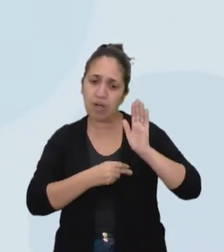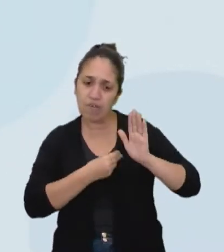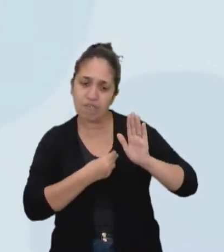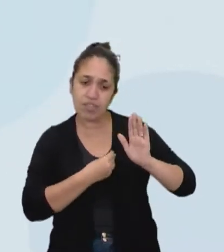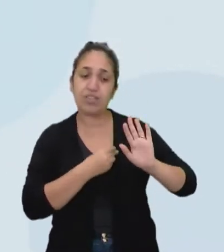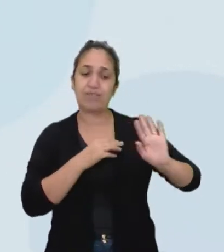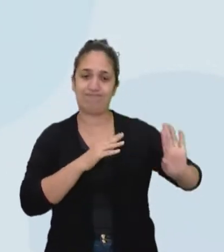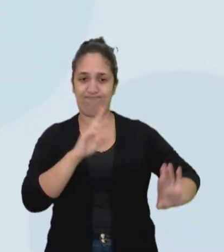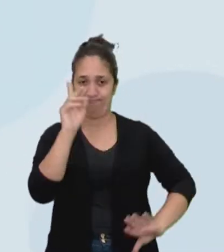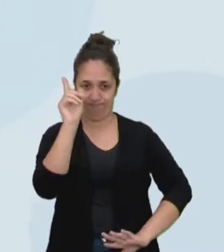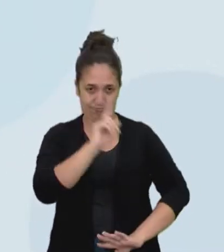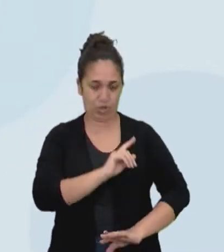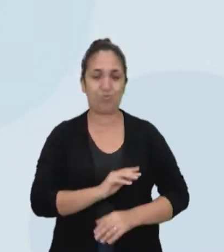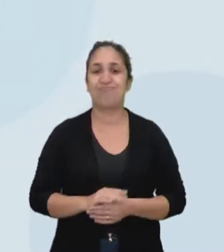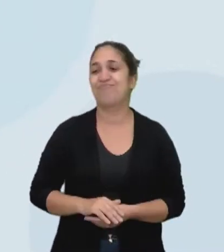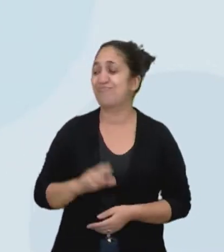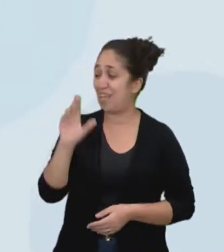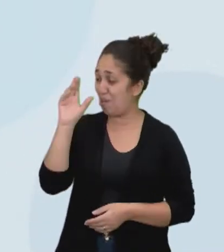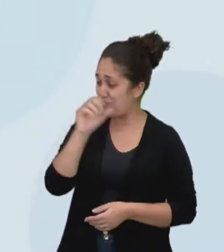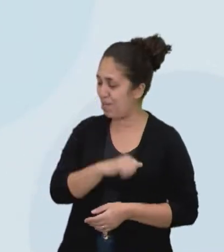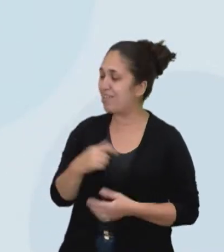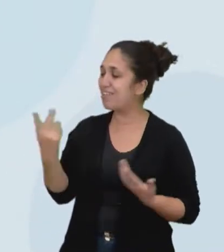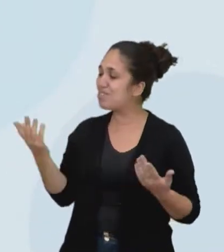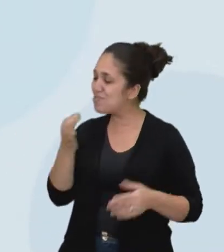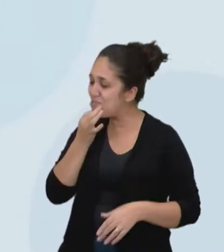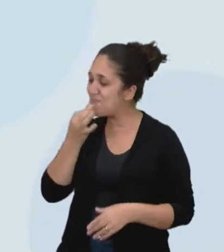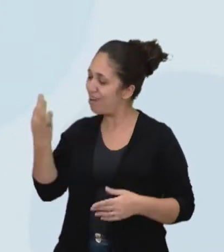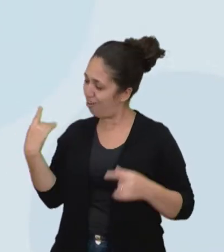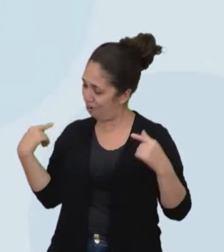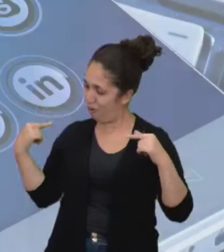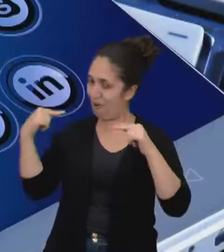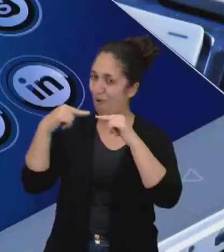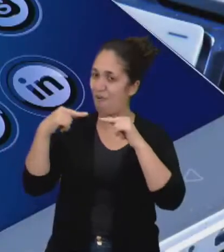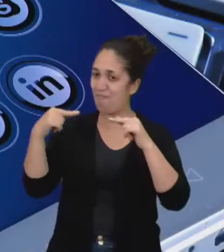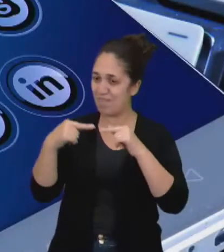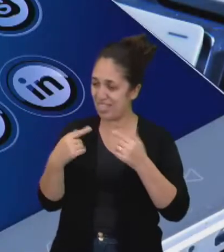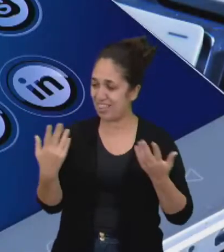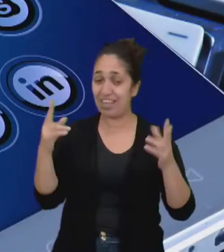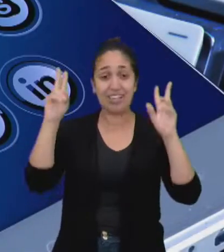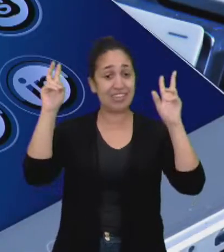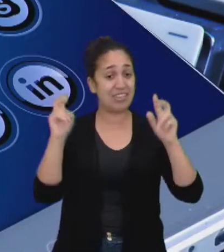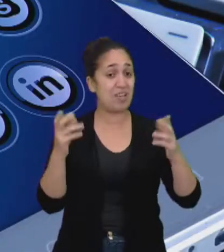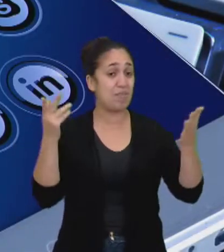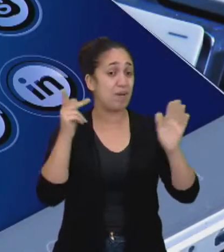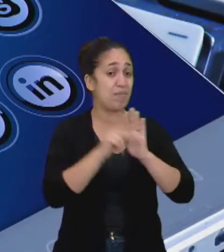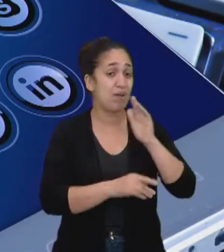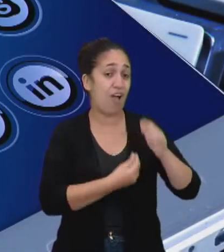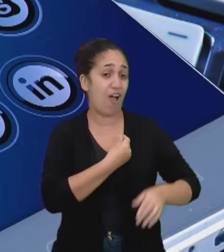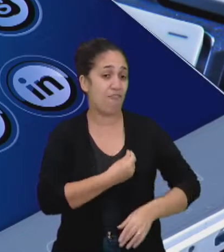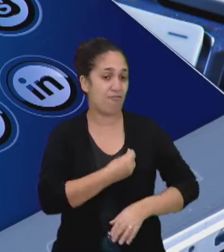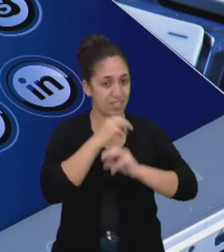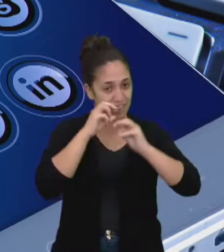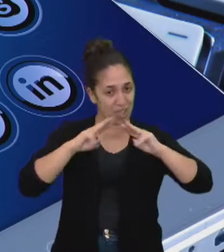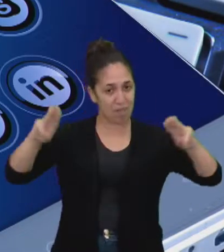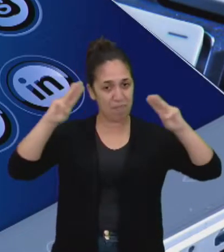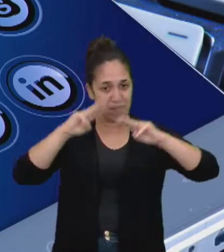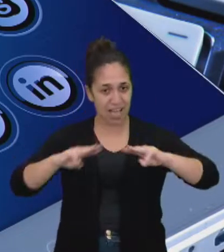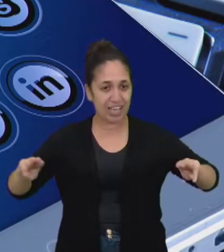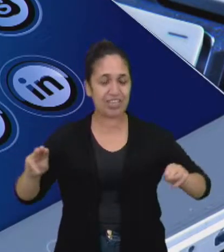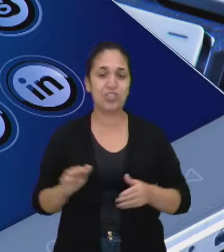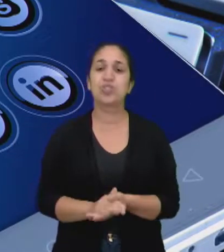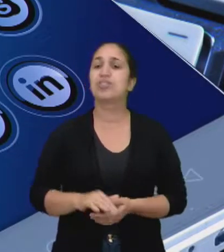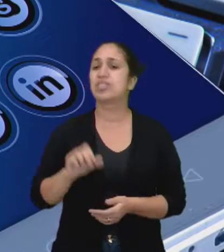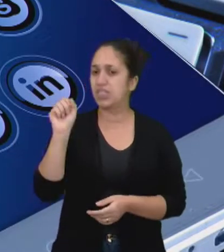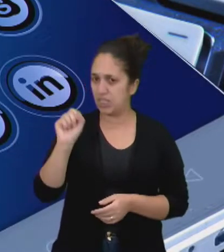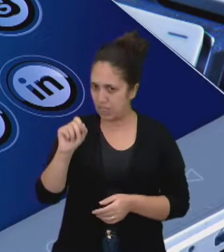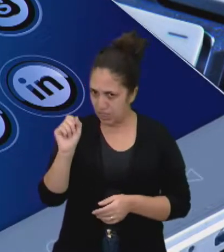amei! Muito bem. O que você acha, Pro? Será que tem a ver com nossa temática projeto de vida e marketing? Tem, e essa questão de